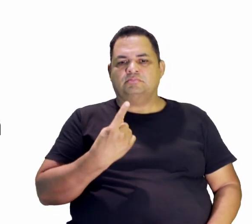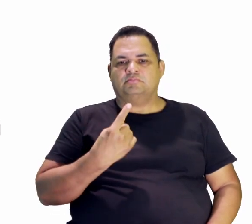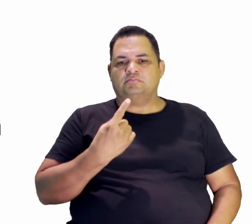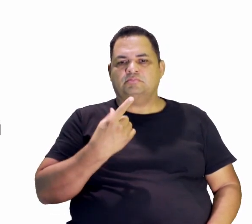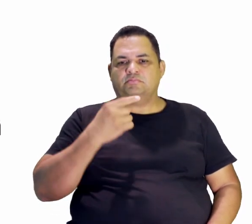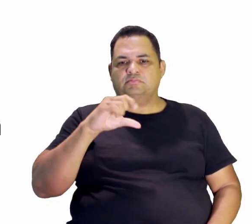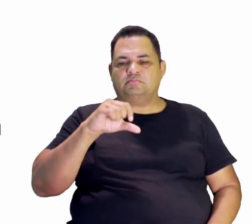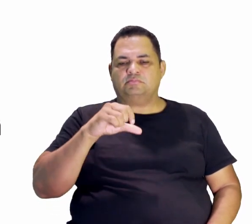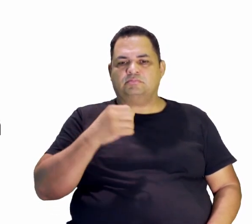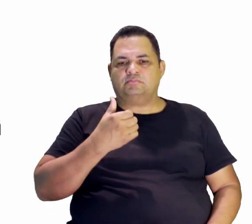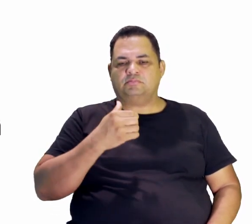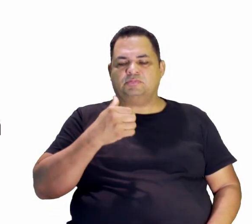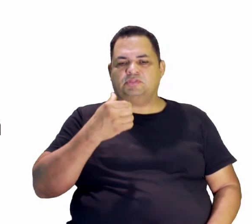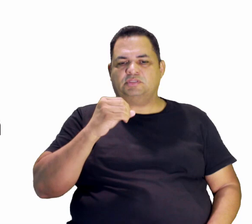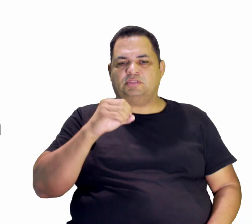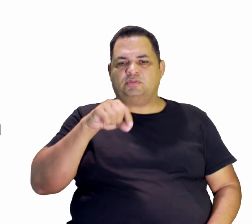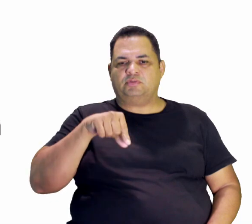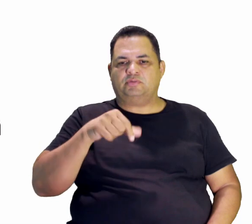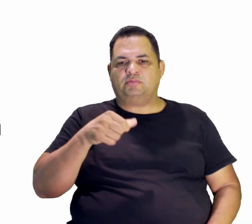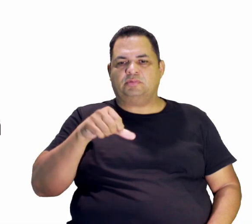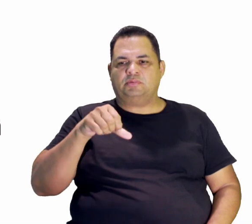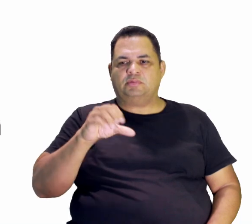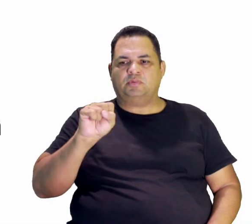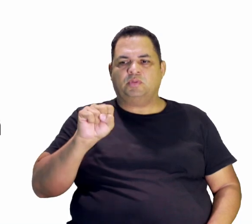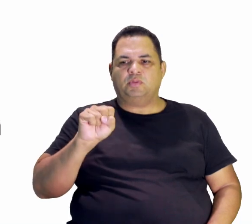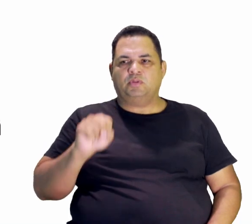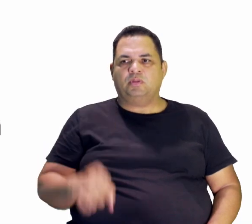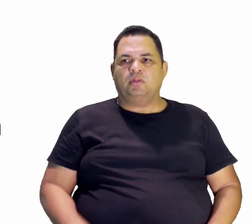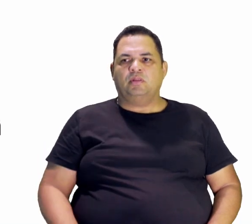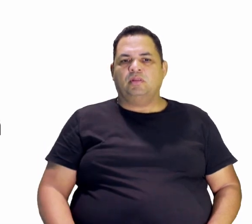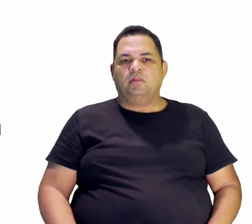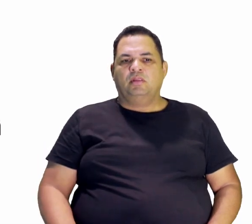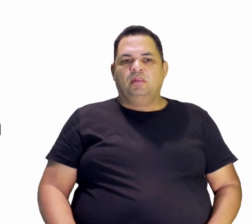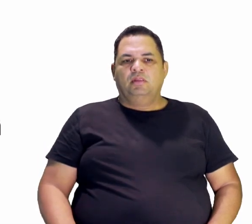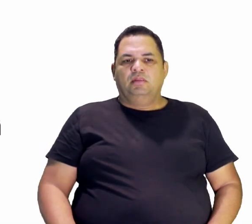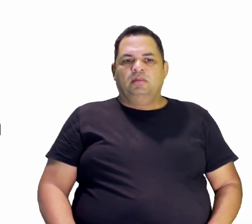0,098, né? Não 0,98, tá? Então, seria